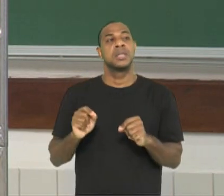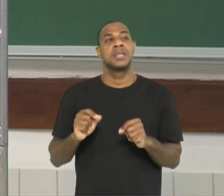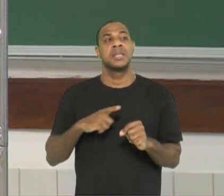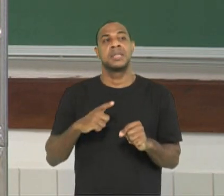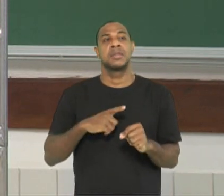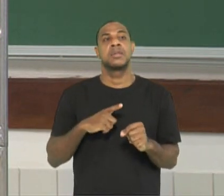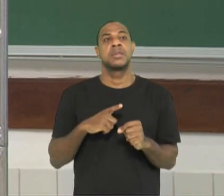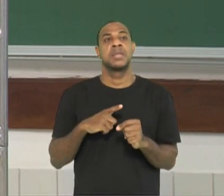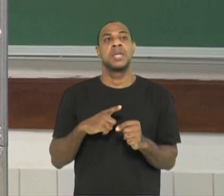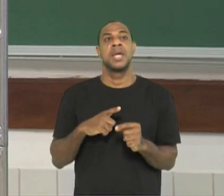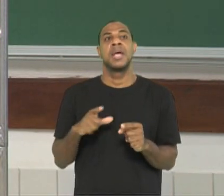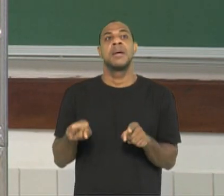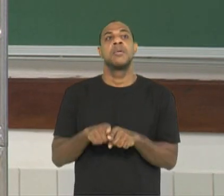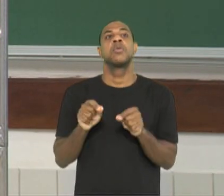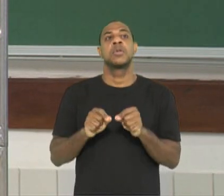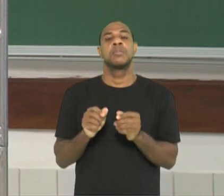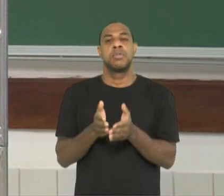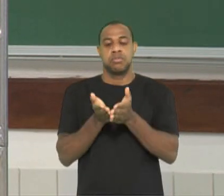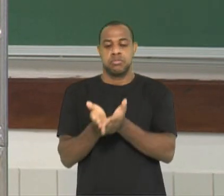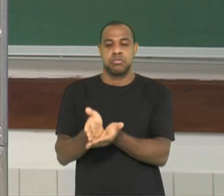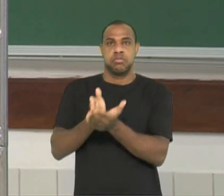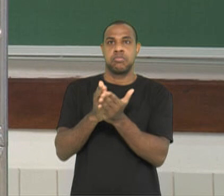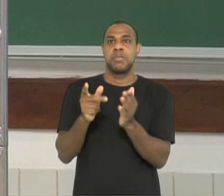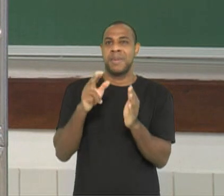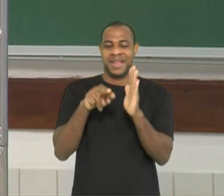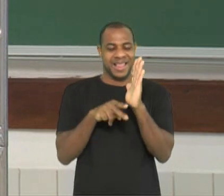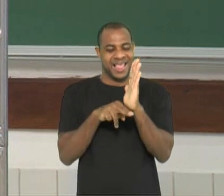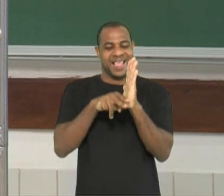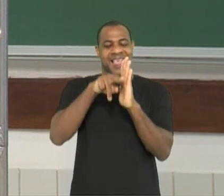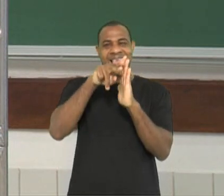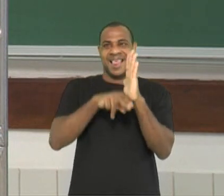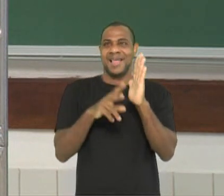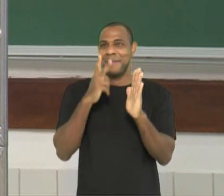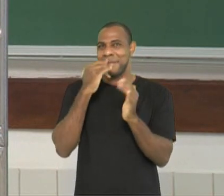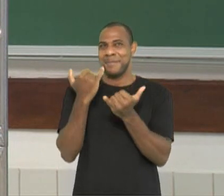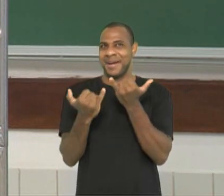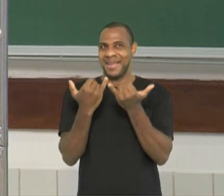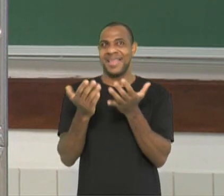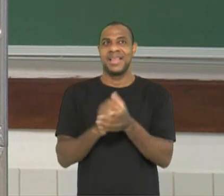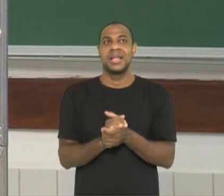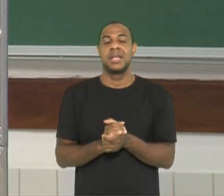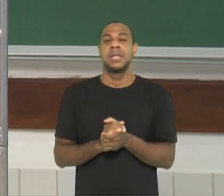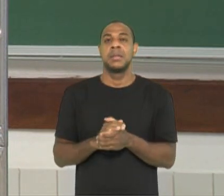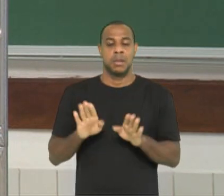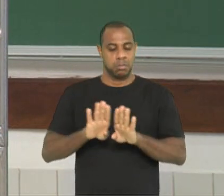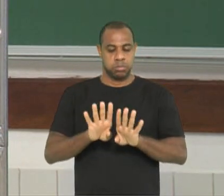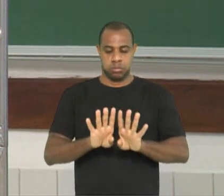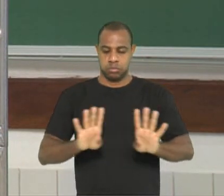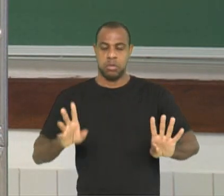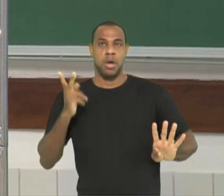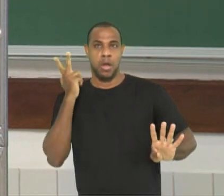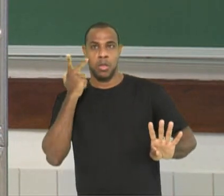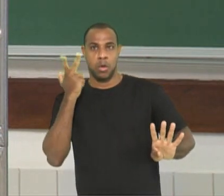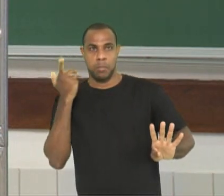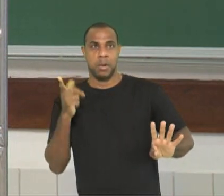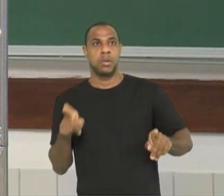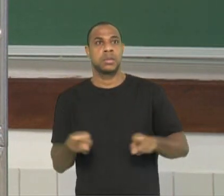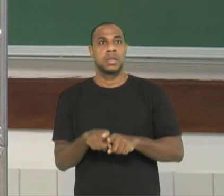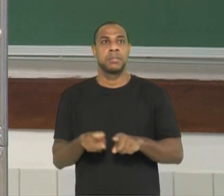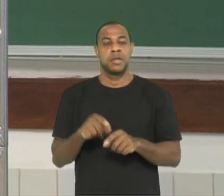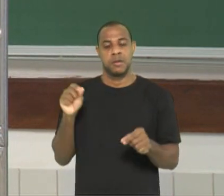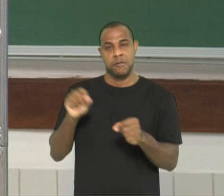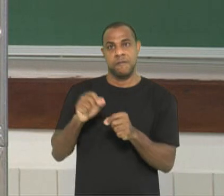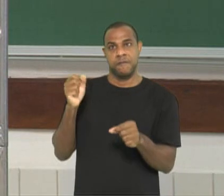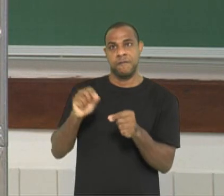como elevadores para as grandes embarcações, para que barreiras, tanto naturais quanto artificiais, possam